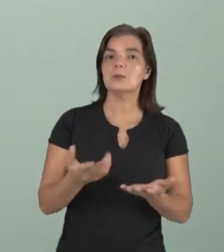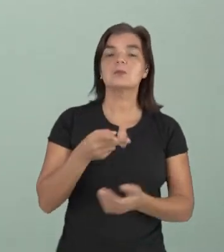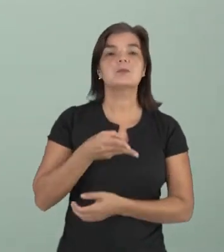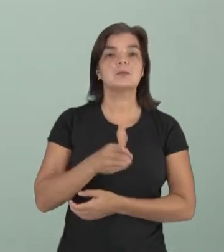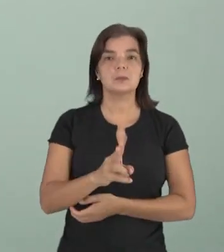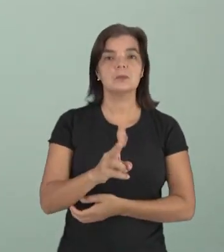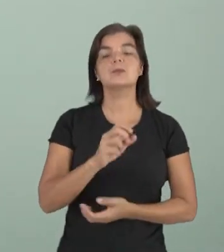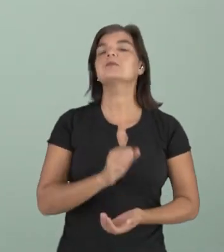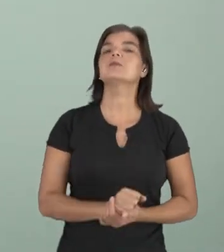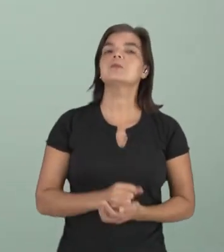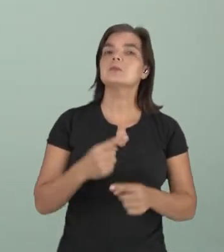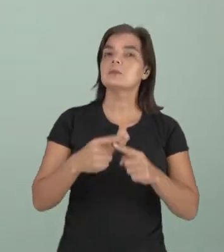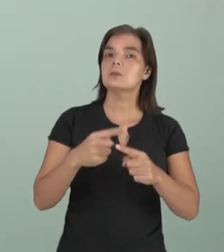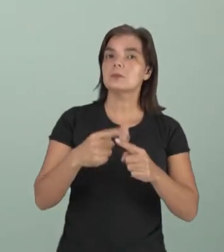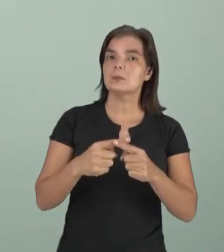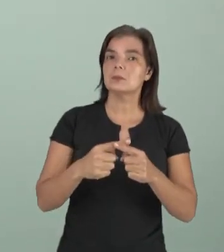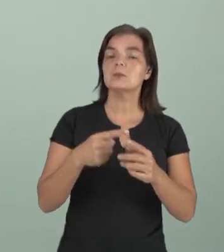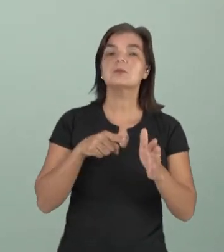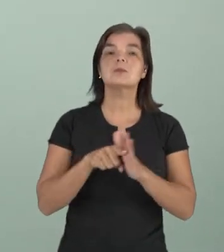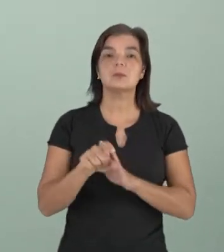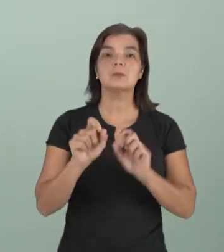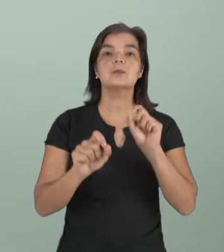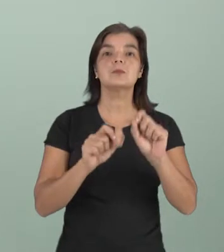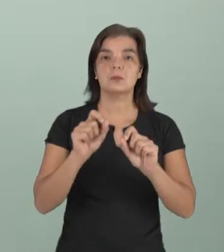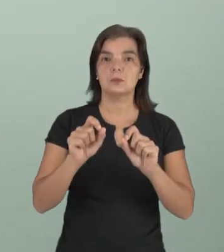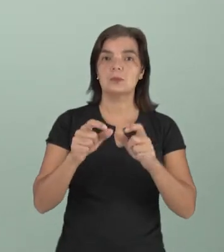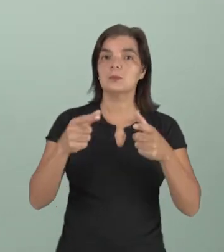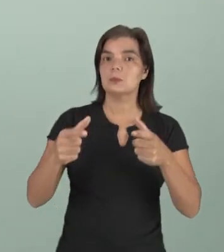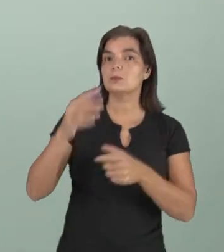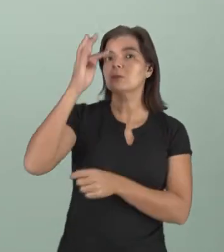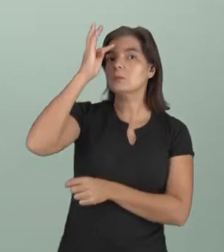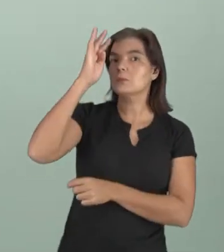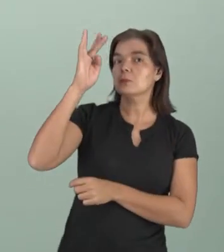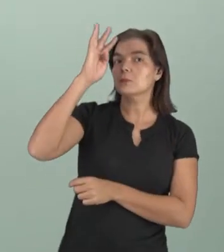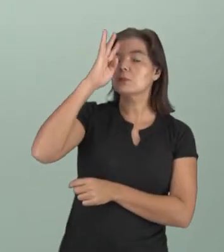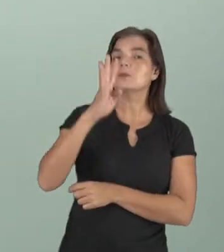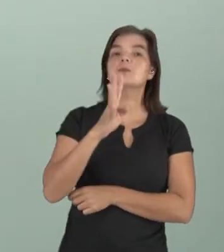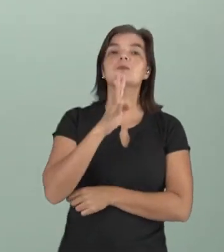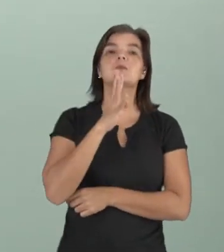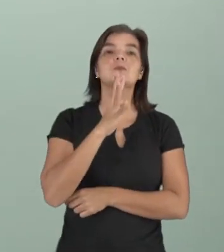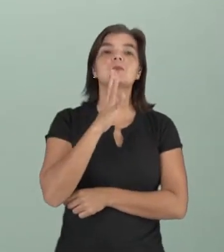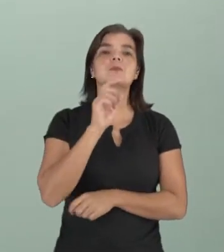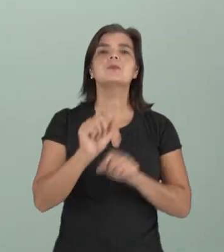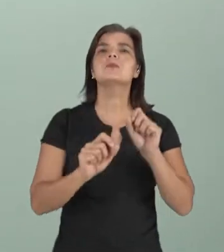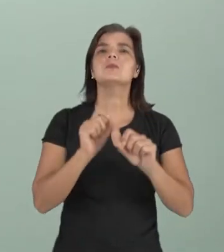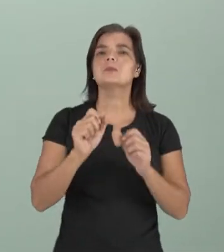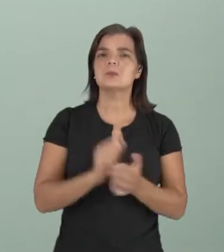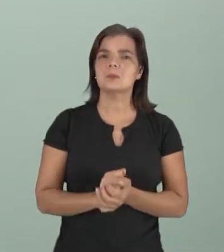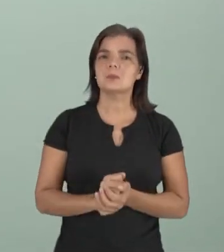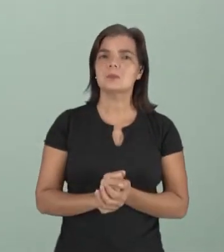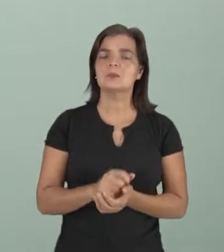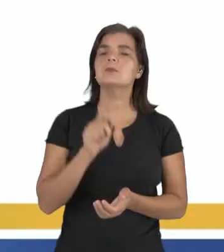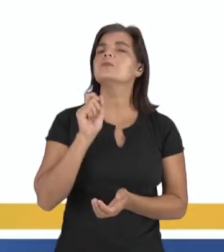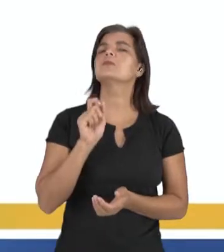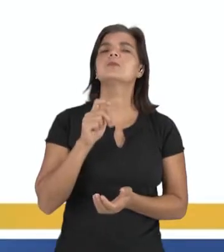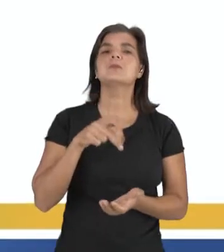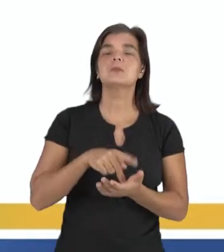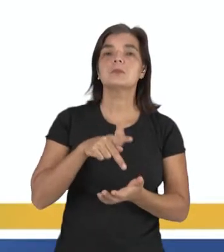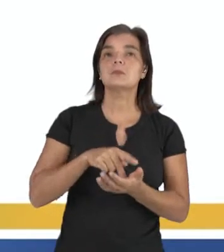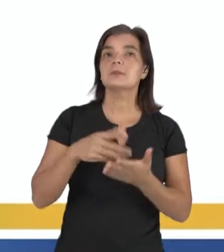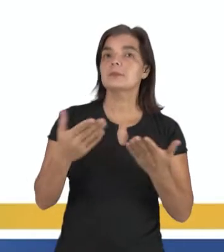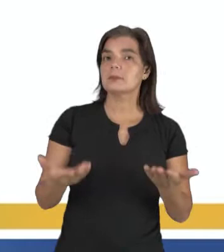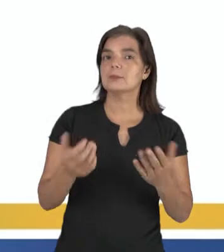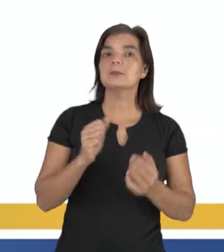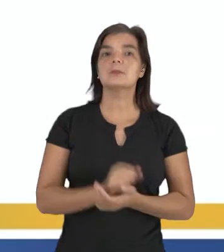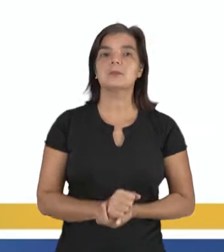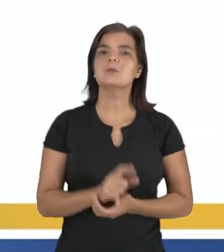dando continuidade, porque a grande questão, que é o centro da teoria do conhecimento, é o que é verdade?